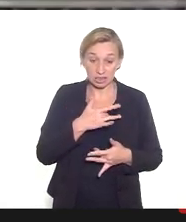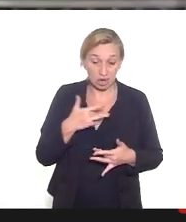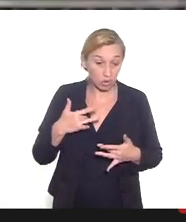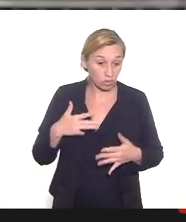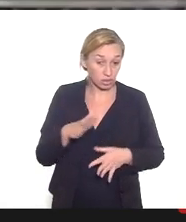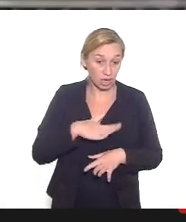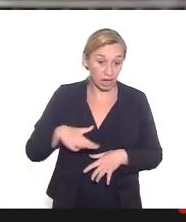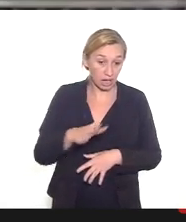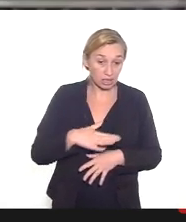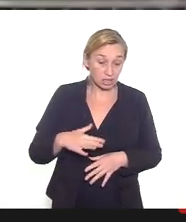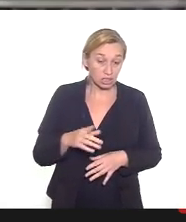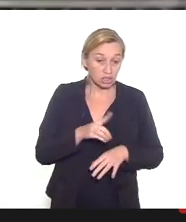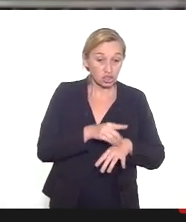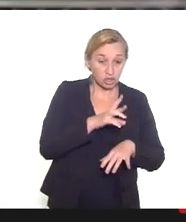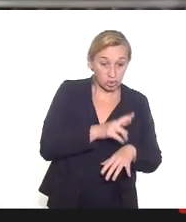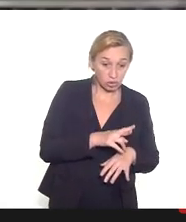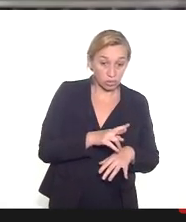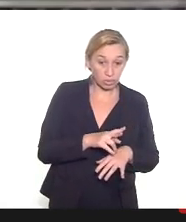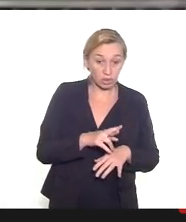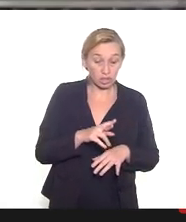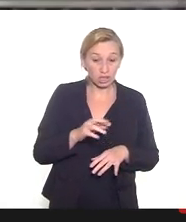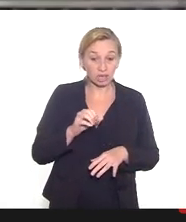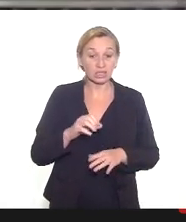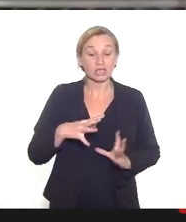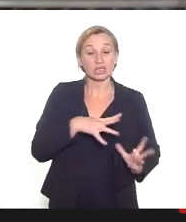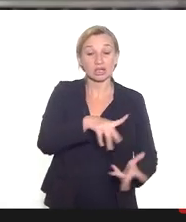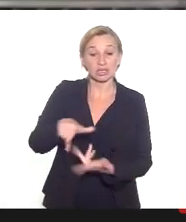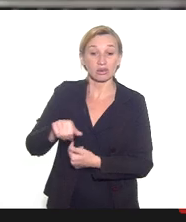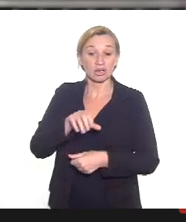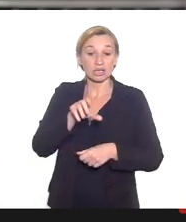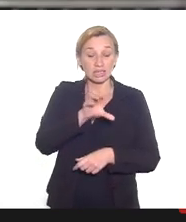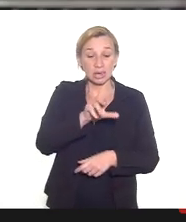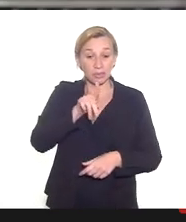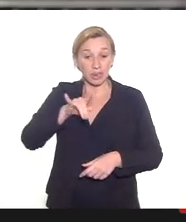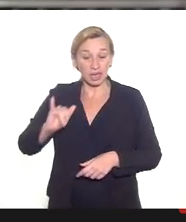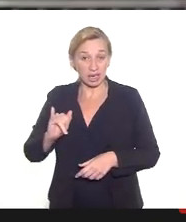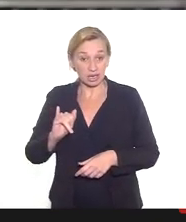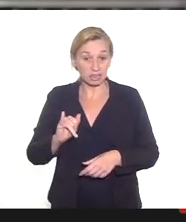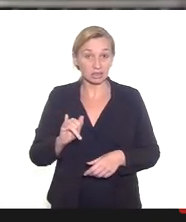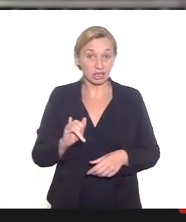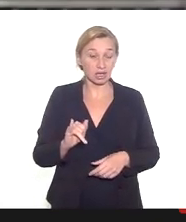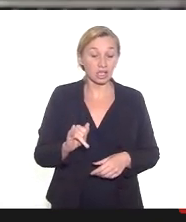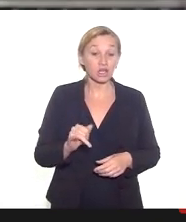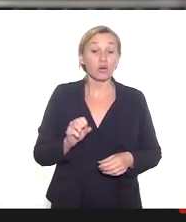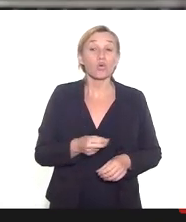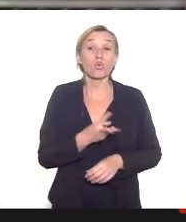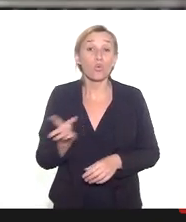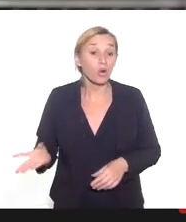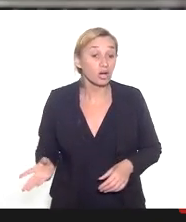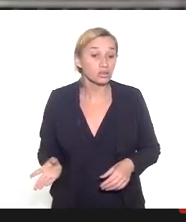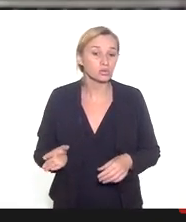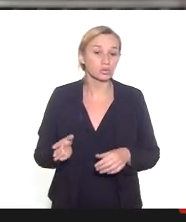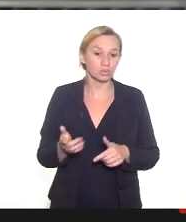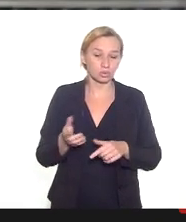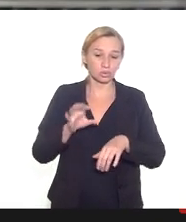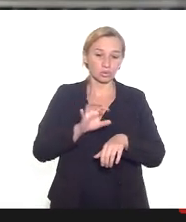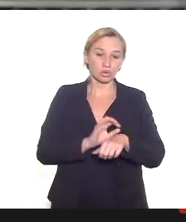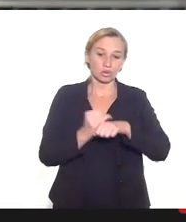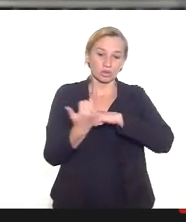diretora-executiva da Anistia Internacional a CPI da cor verde o quanto à incidência da cor verde na